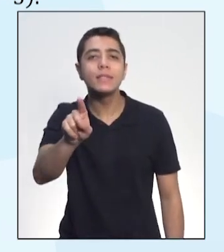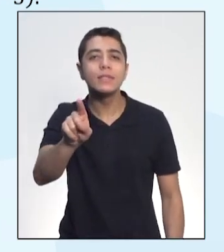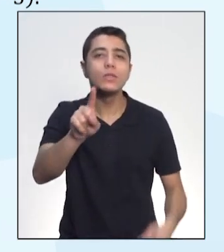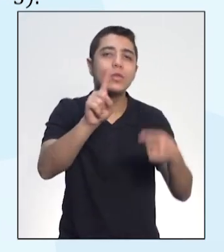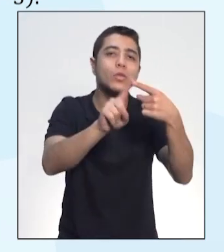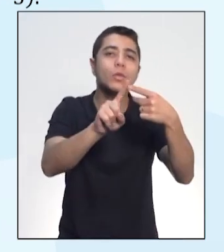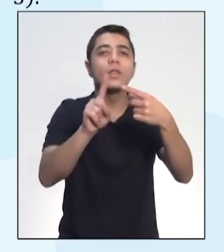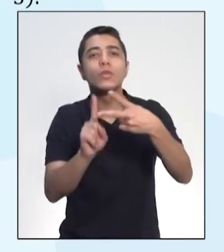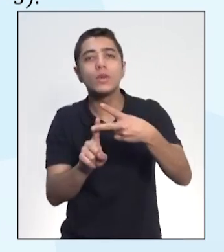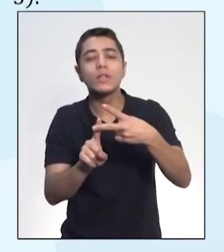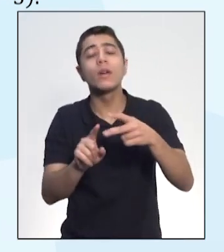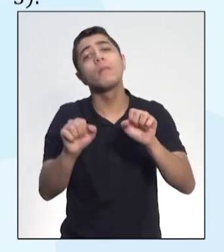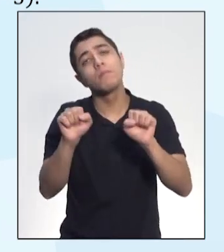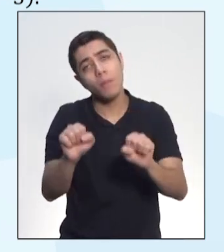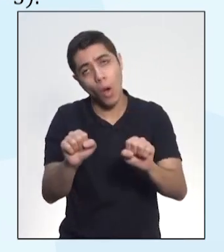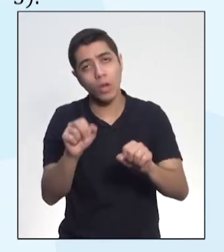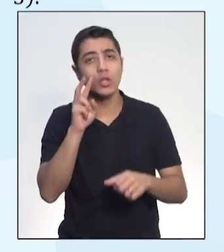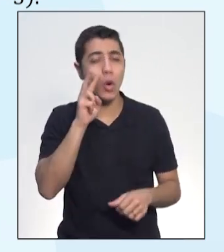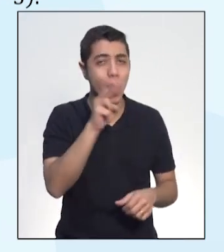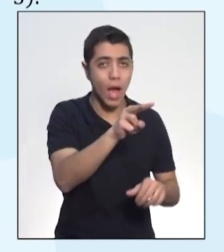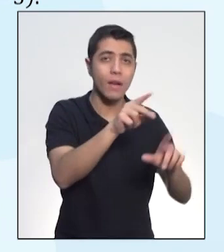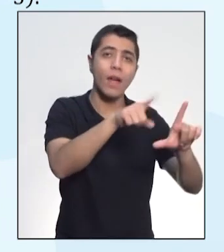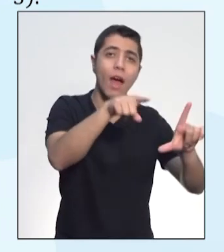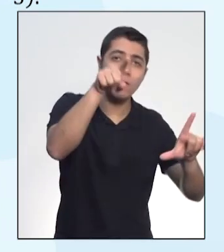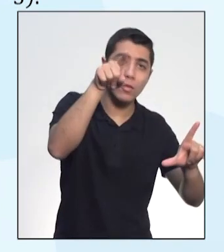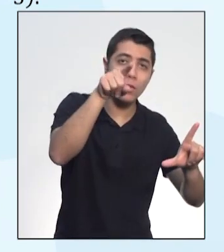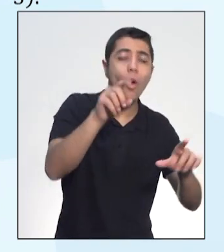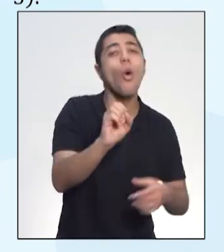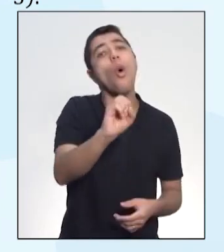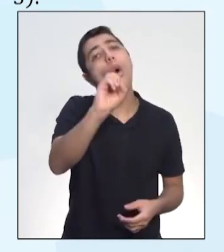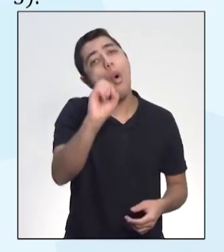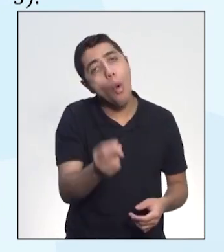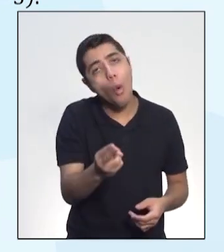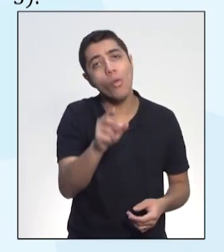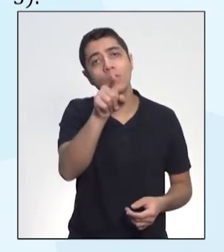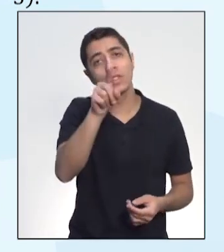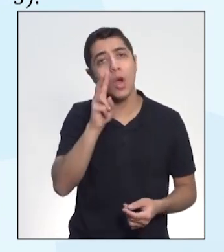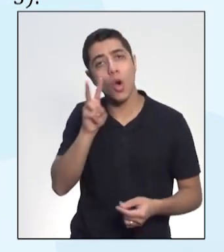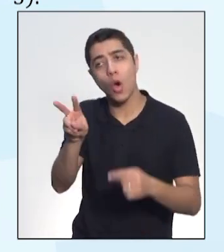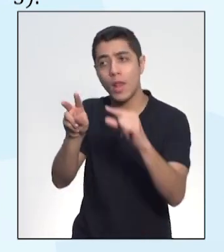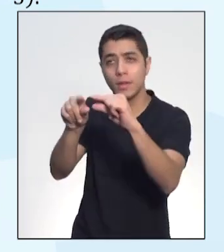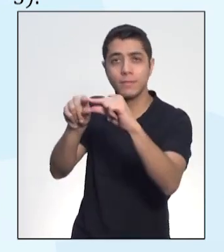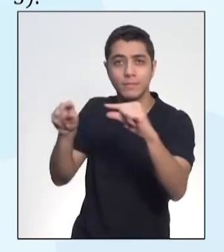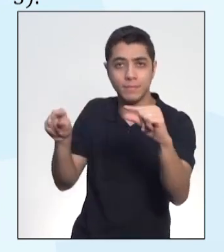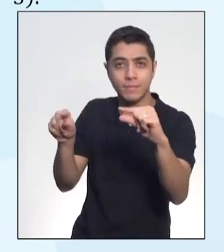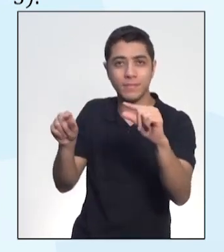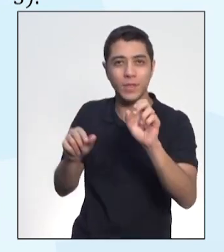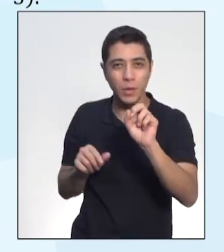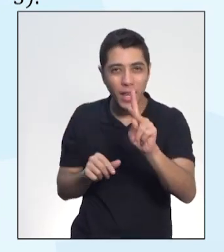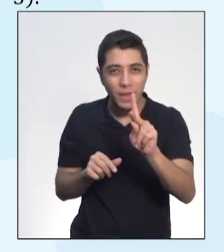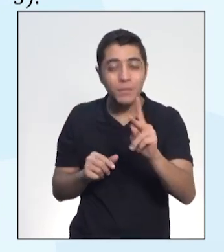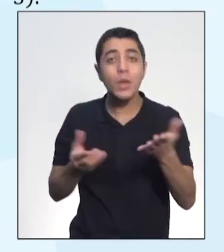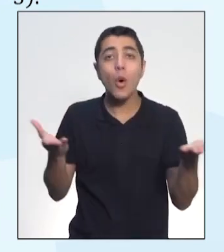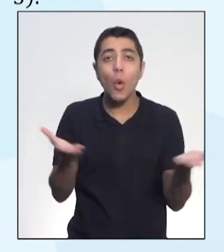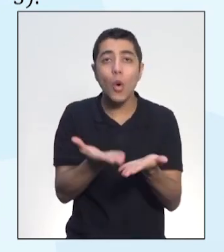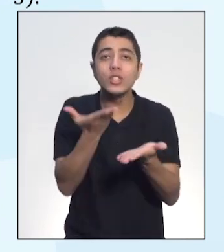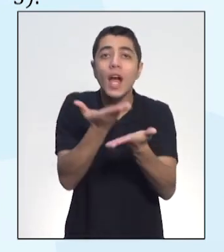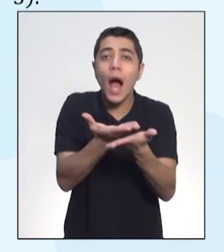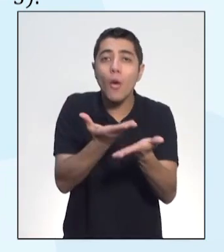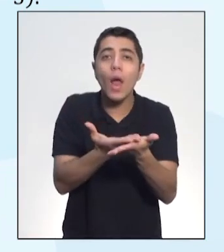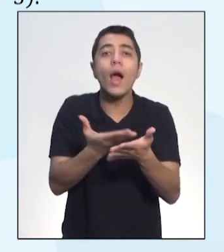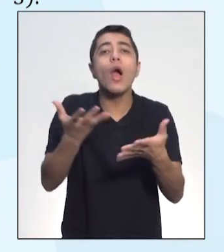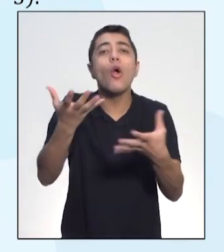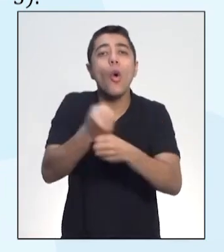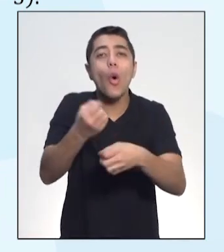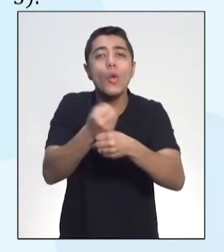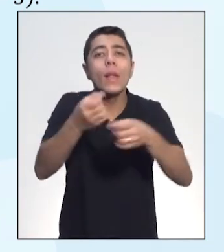vértice, senão eu faço a fórmula. Então, só lembrando, a aula de hoje não é para explorar essas contas, é só para vocês conhecerem e